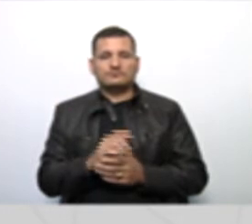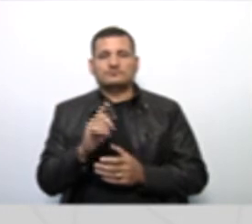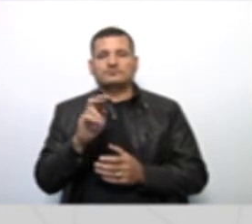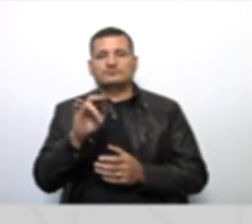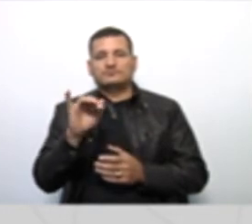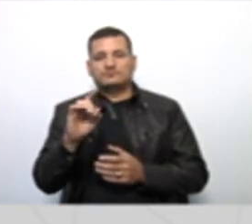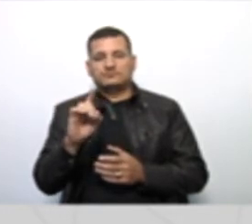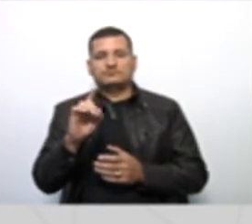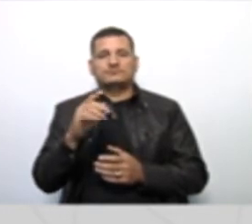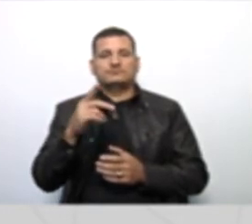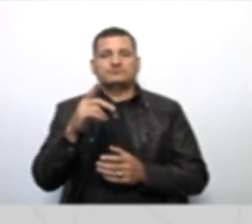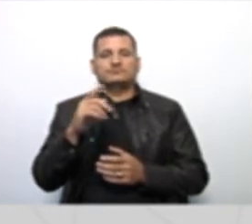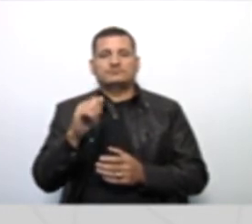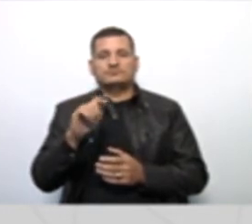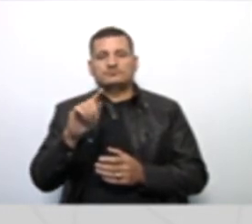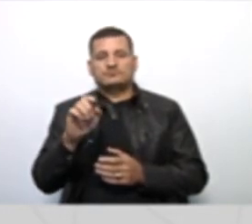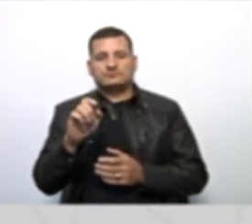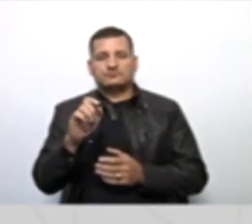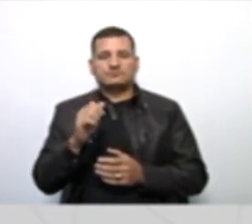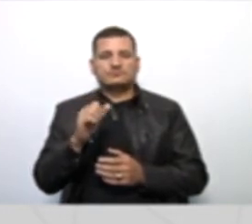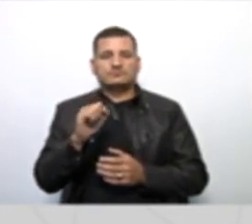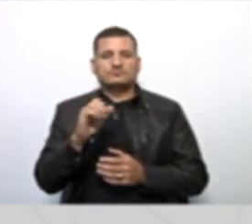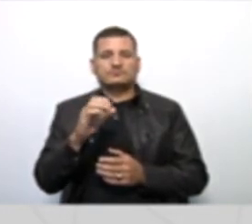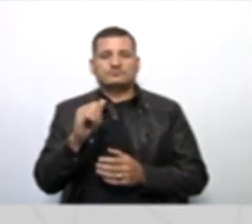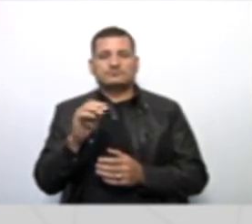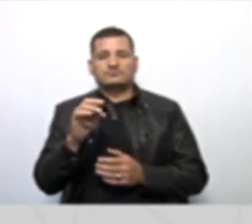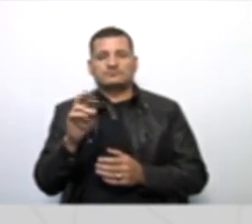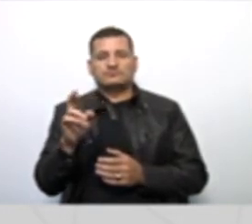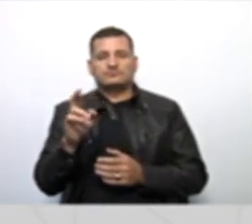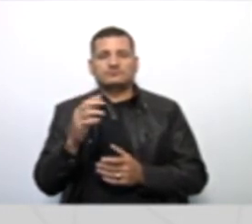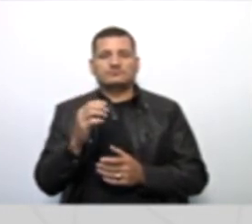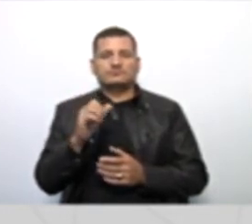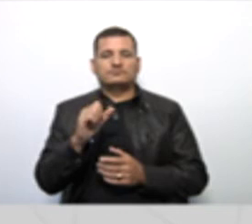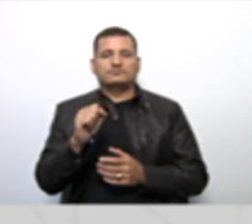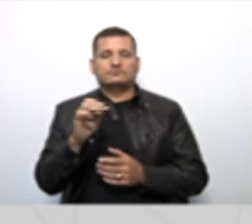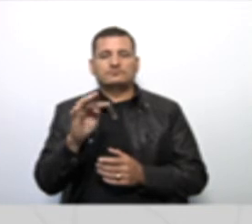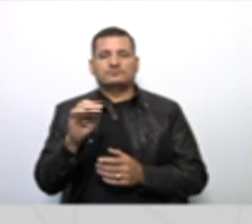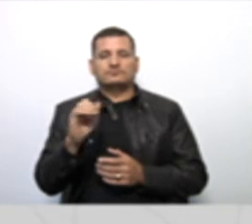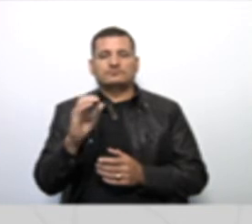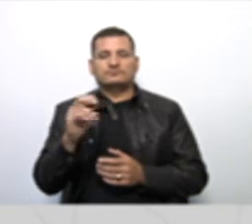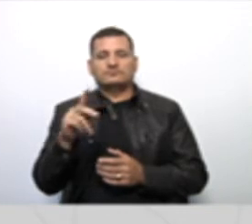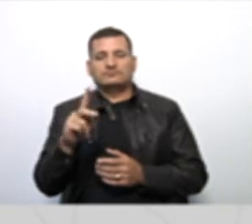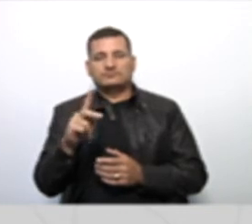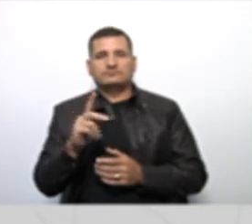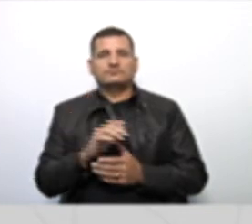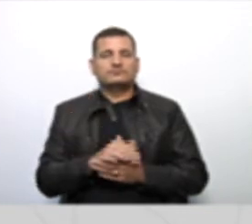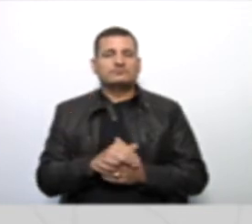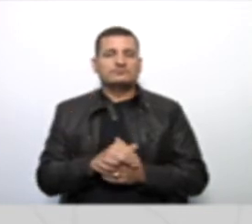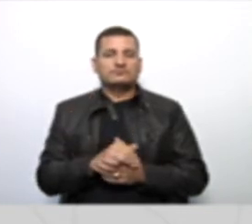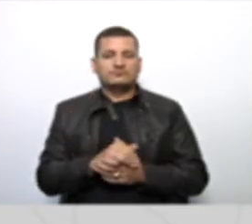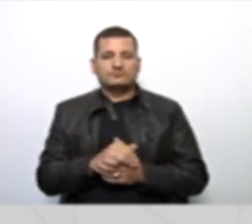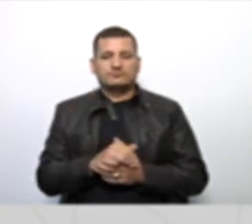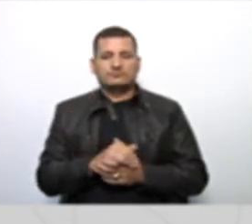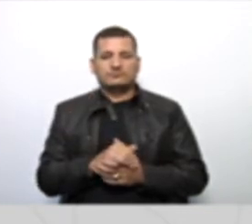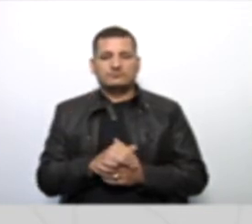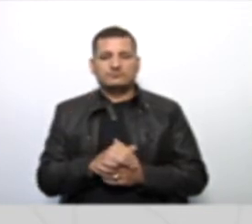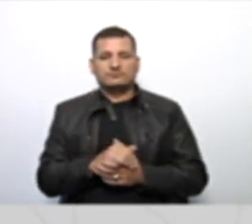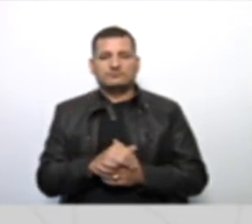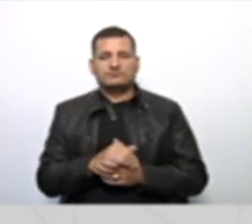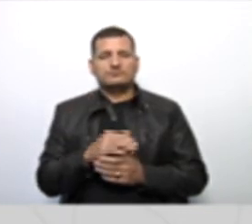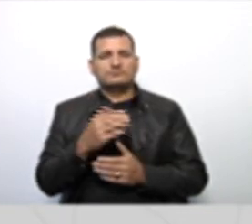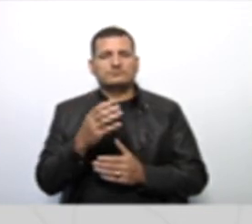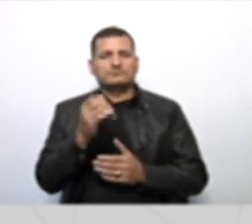Grid Layout, Page Layout, Screw Layout e Stark Layout. Então, se eu me referir a